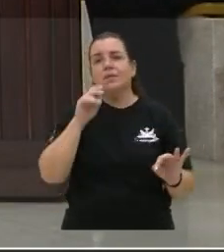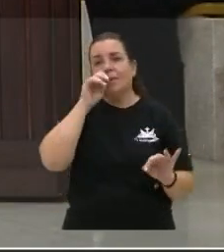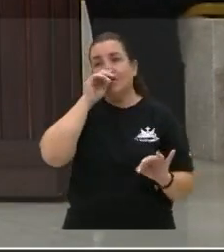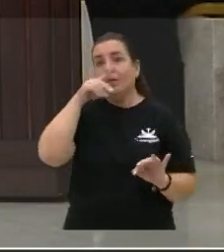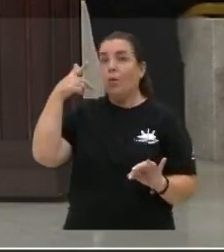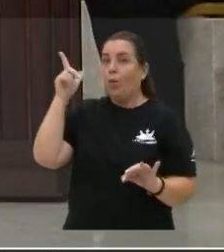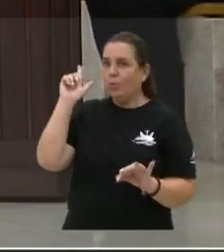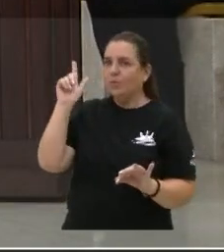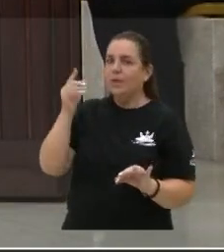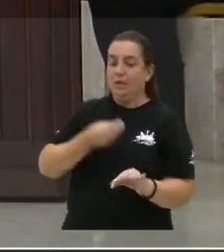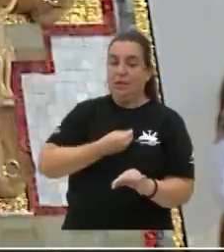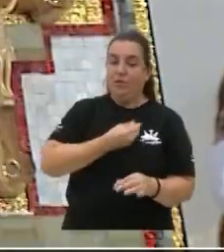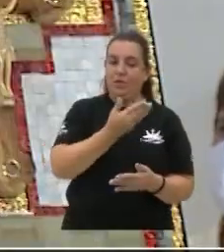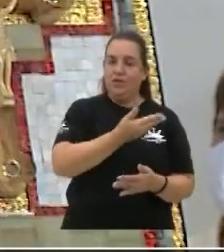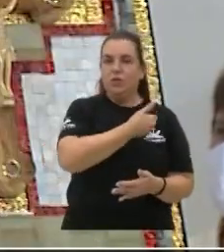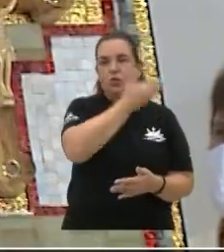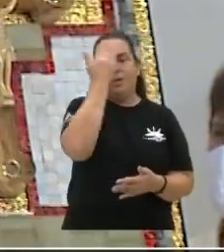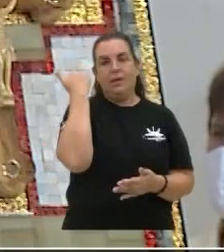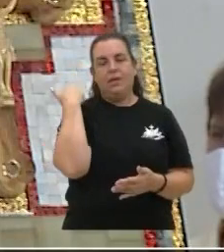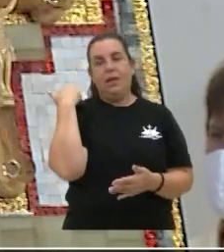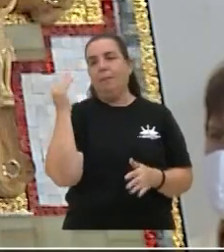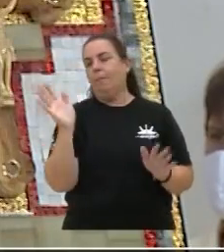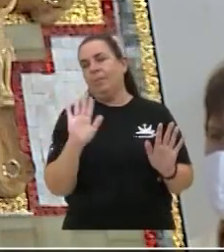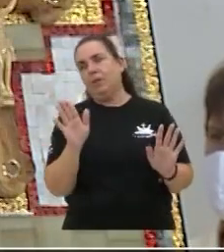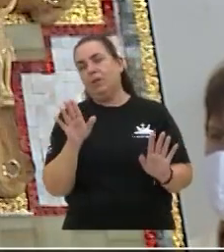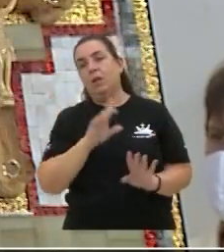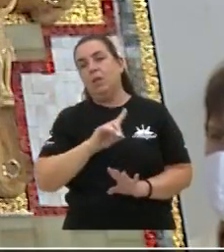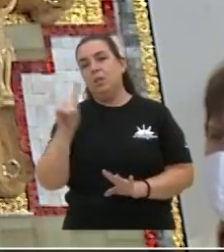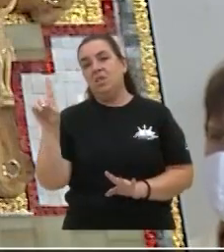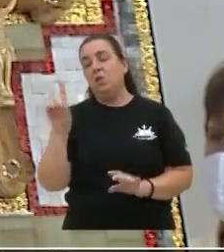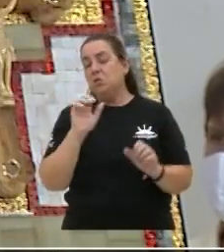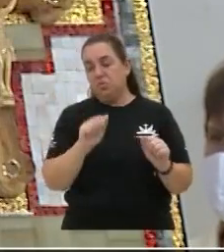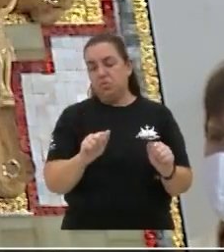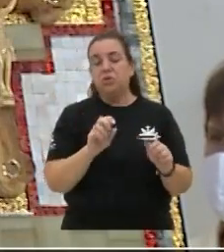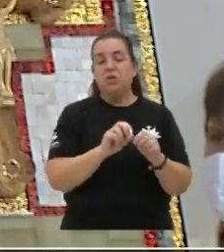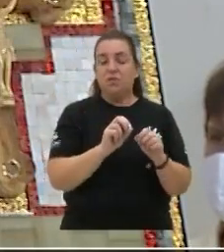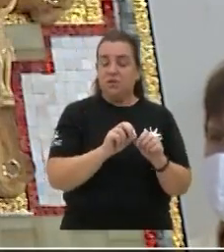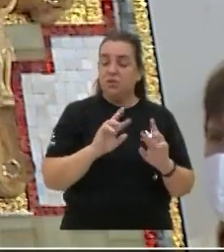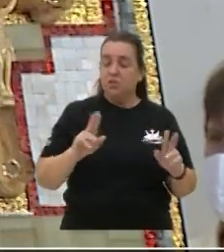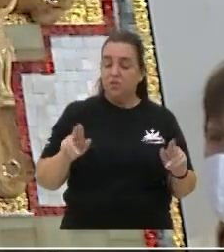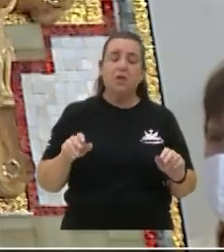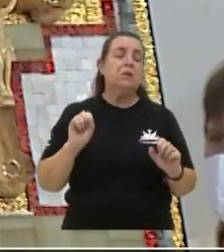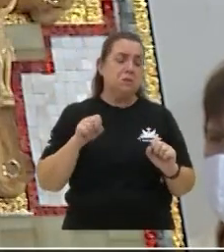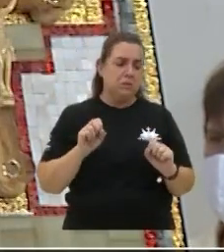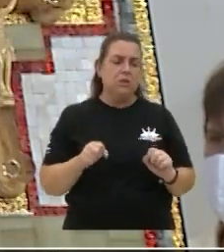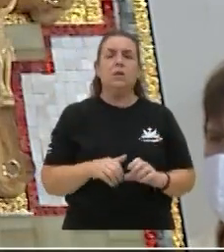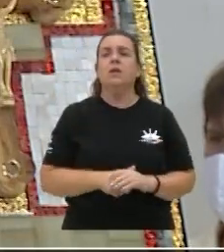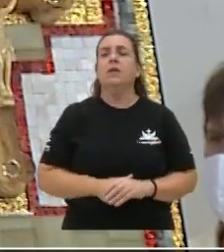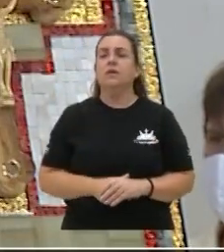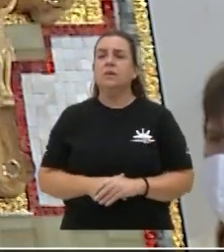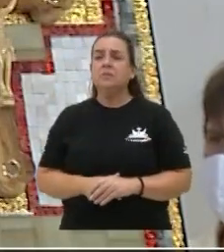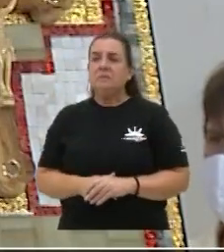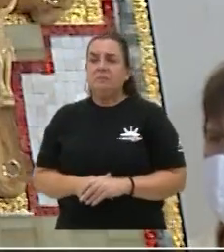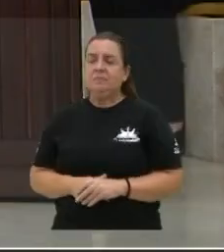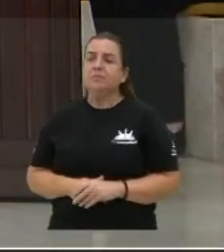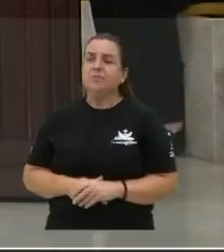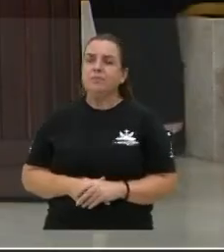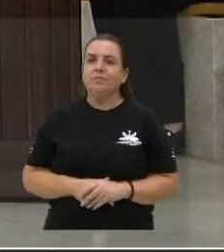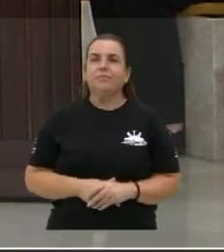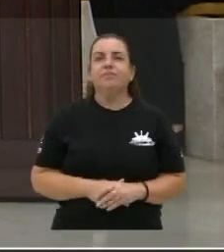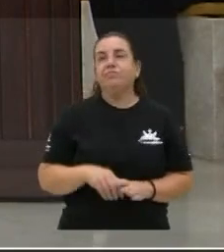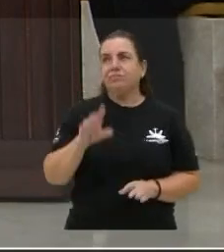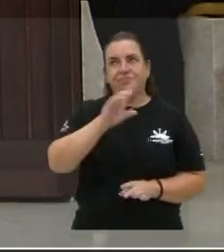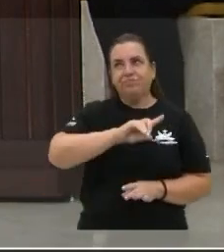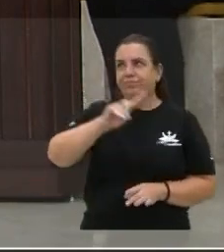Maria. Não que Deus não podia ter feito diferente sem Maria. Não. Deus é